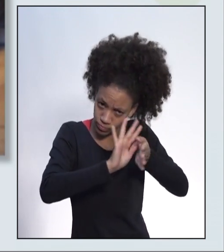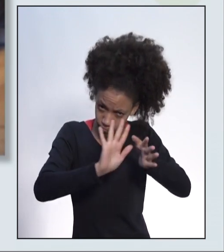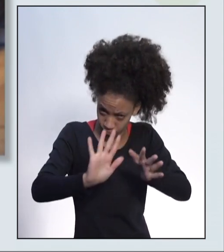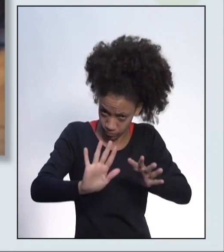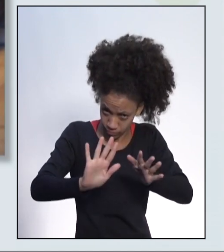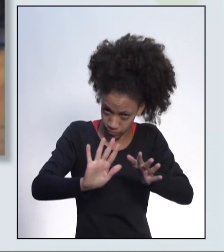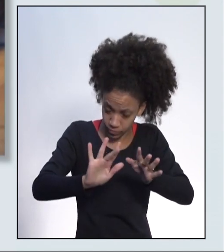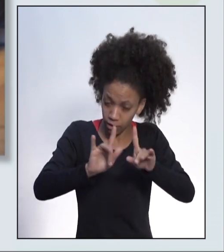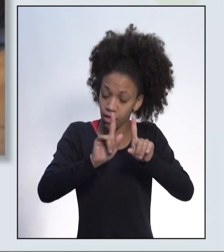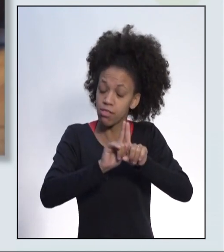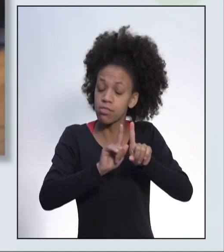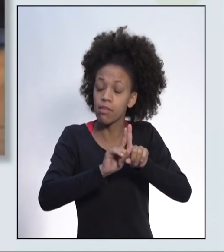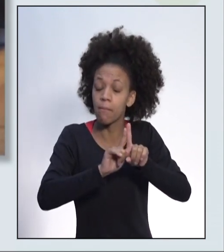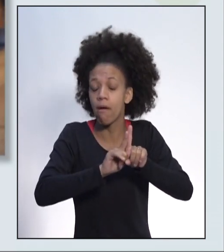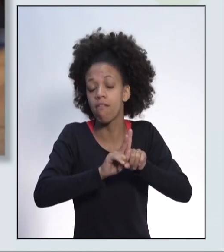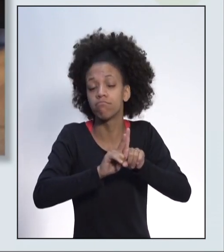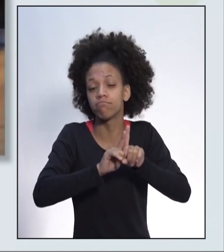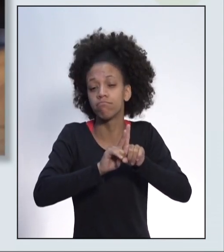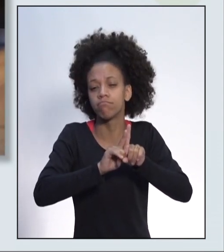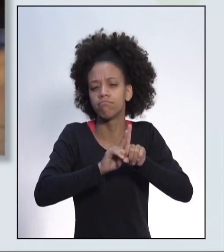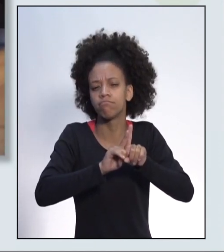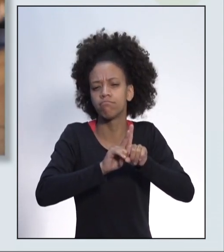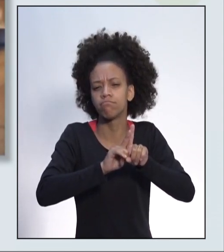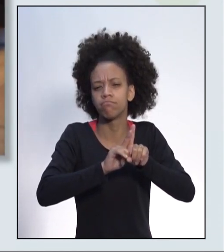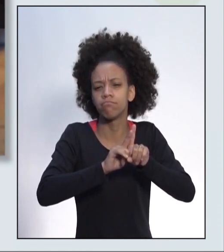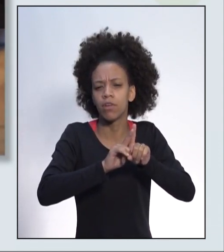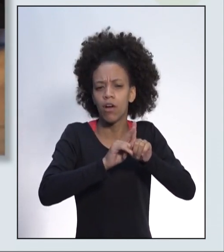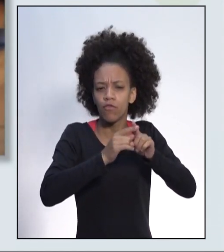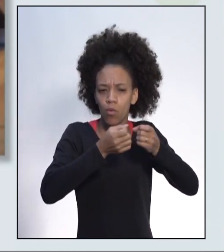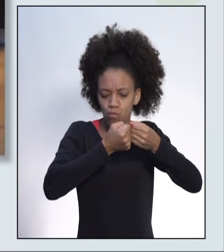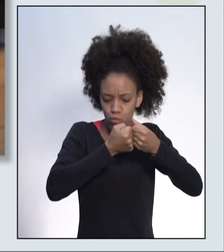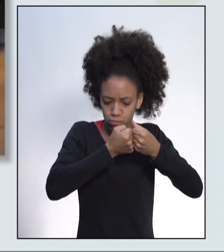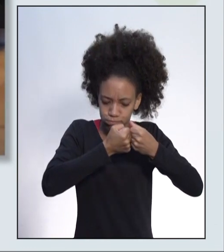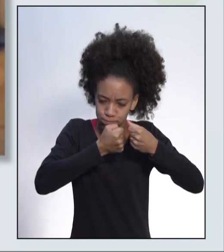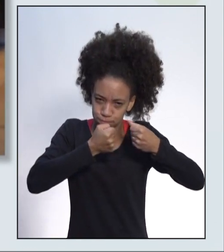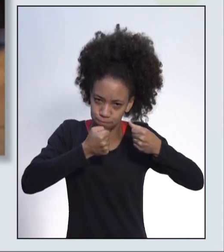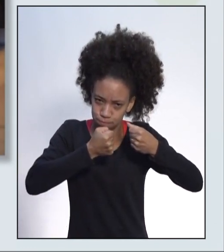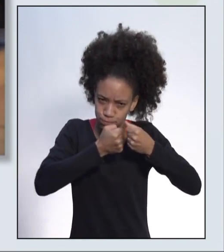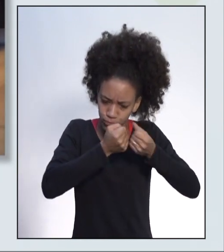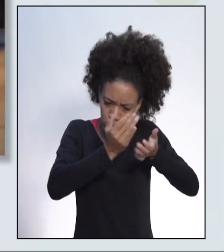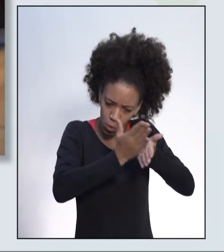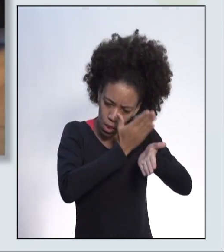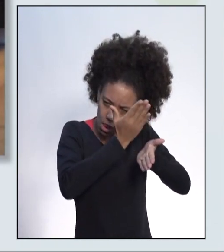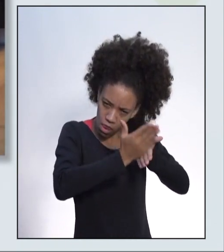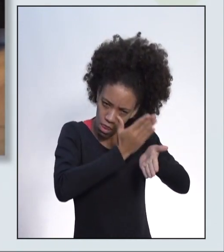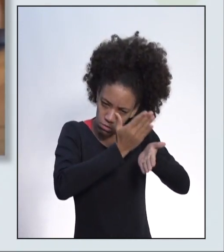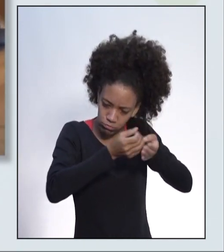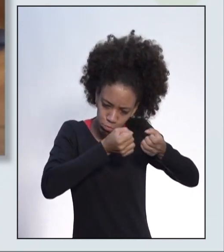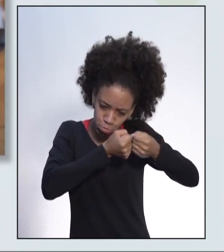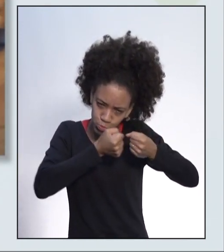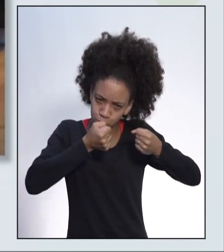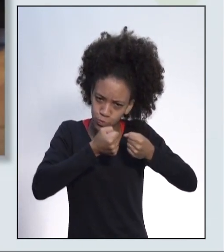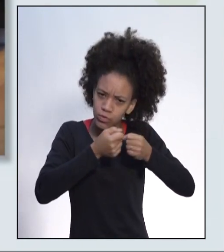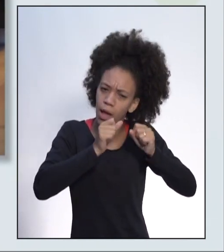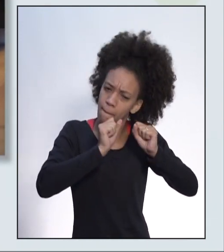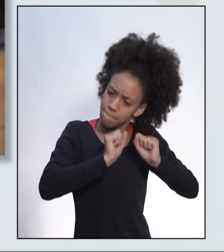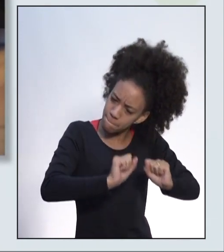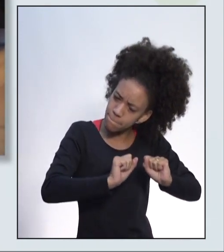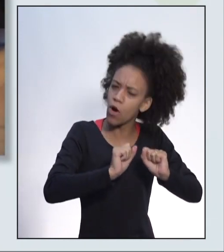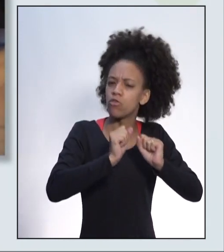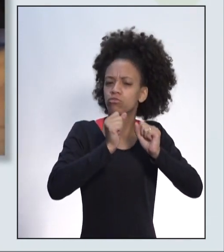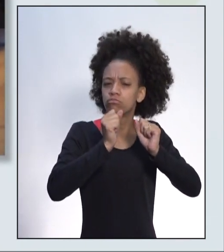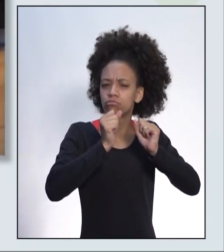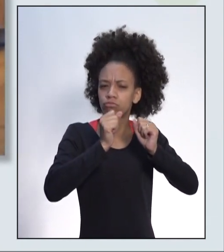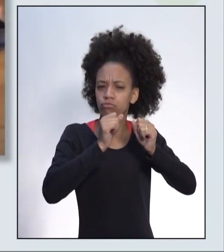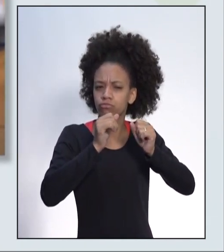Ó, e tenho um livrinho sanfona, que eu posso contar histórias aqui dos dois